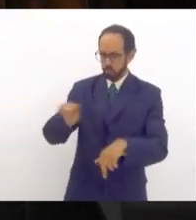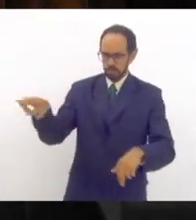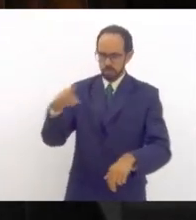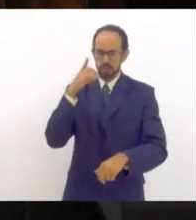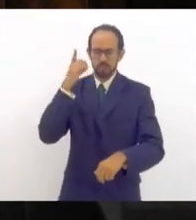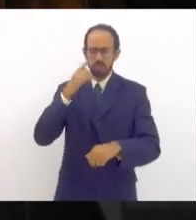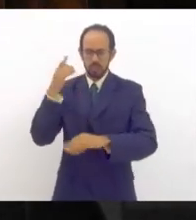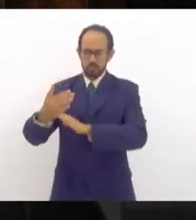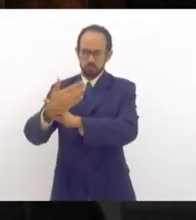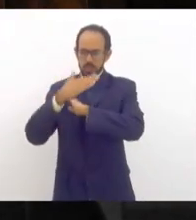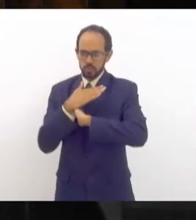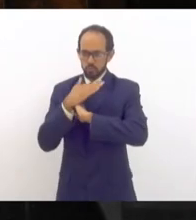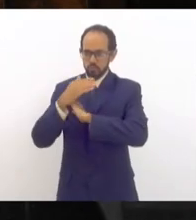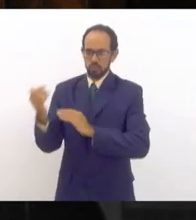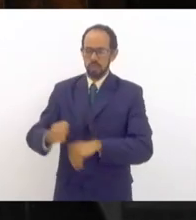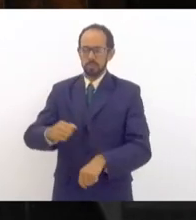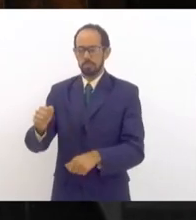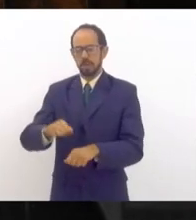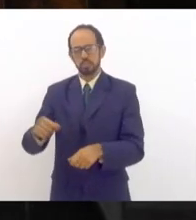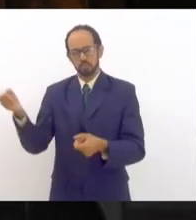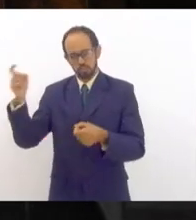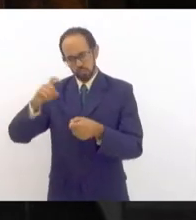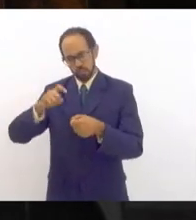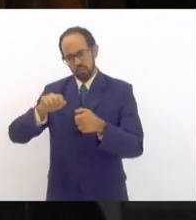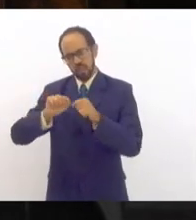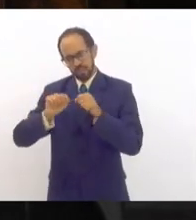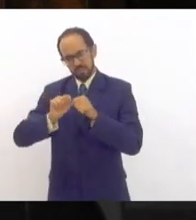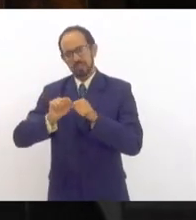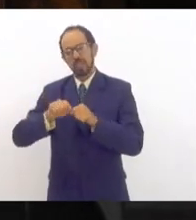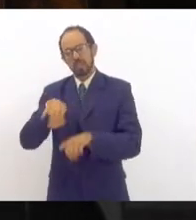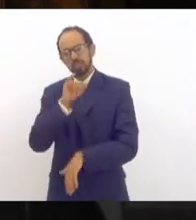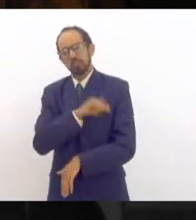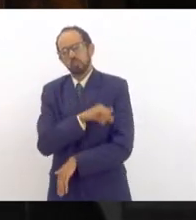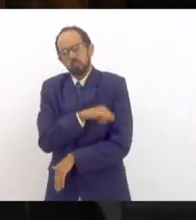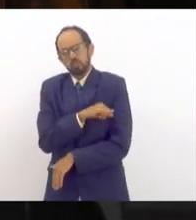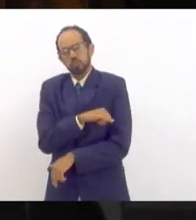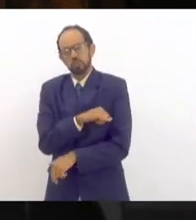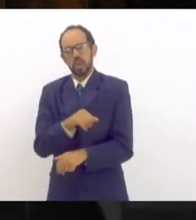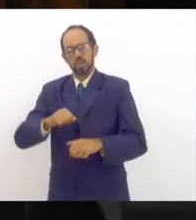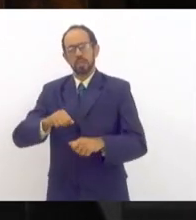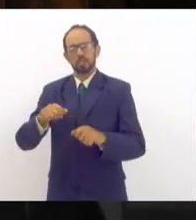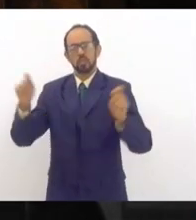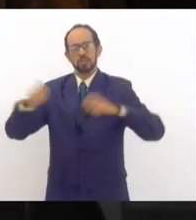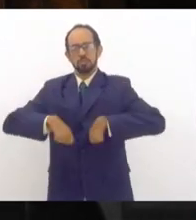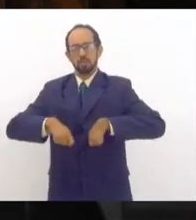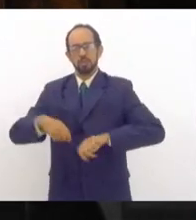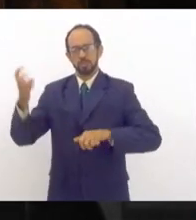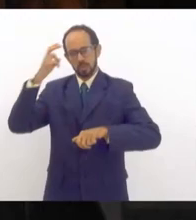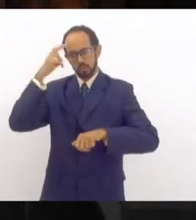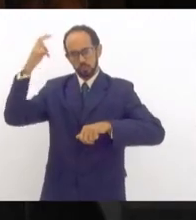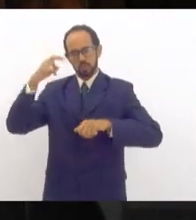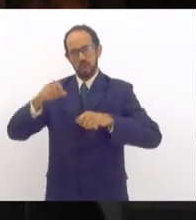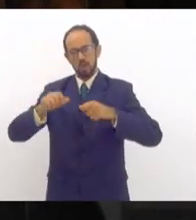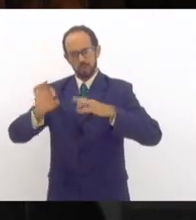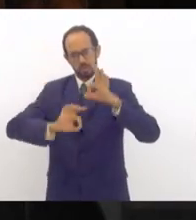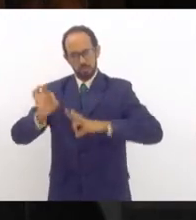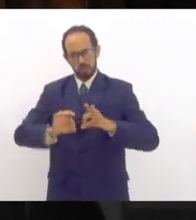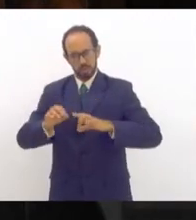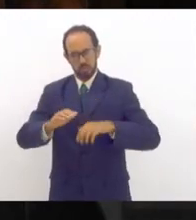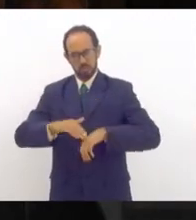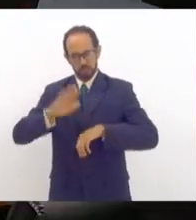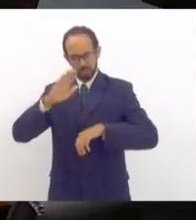nessa missão de devolver o estado se essa potência cultural com muita segurança muito trabalho e grande projeto Muito obrigado a